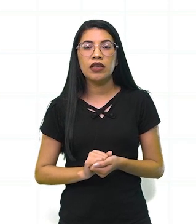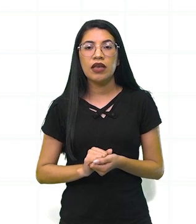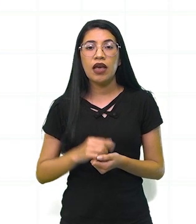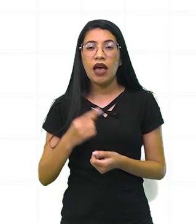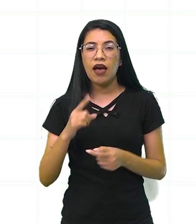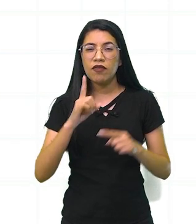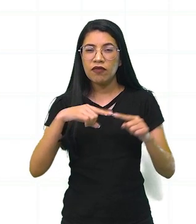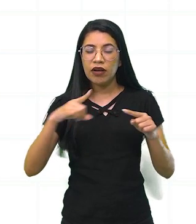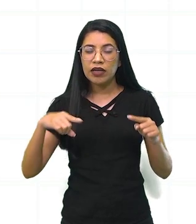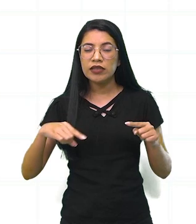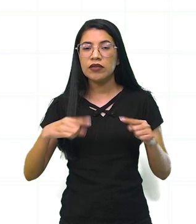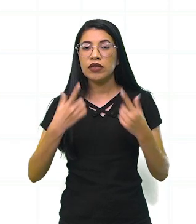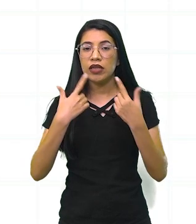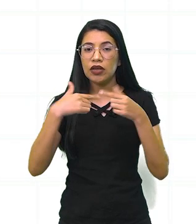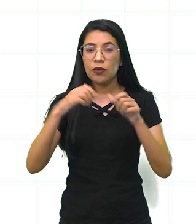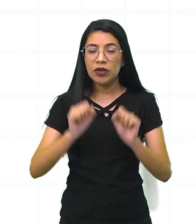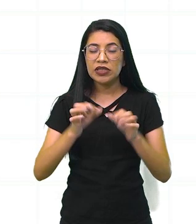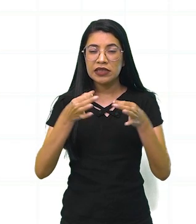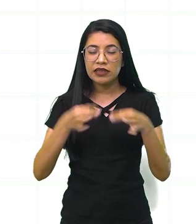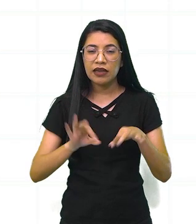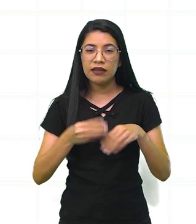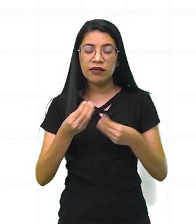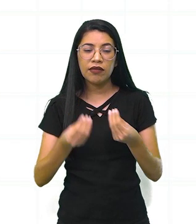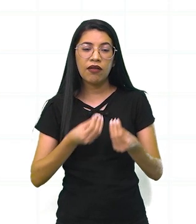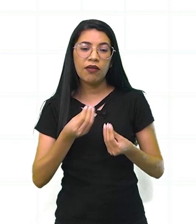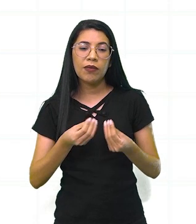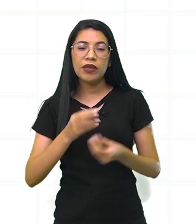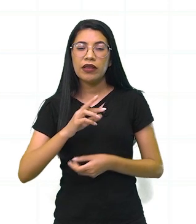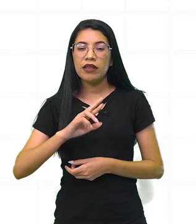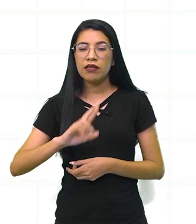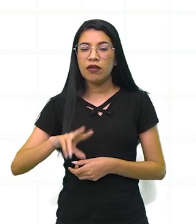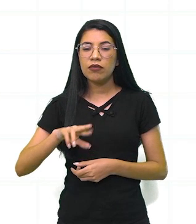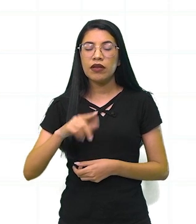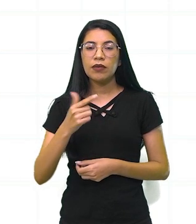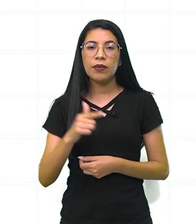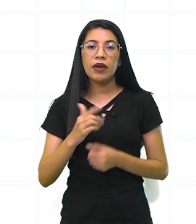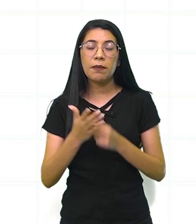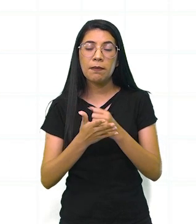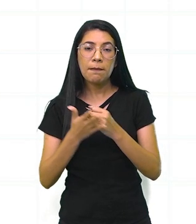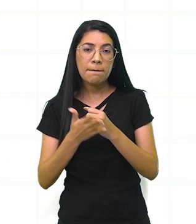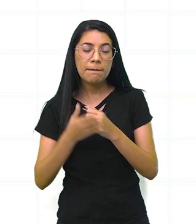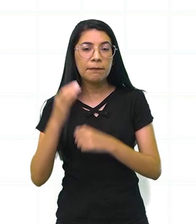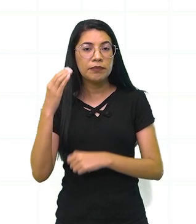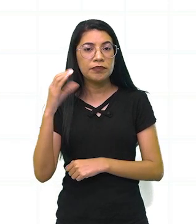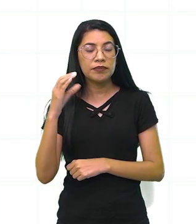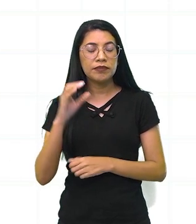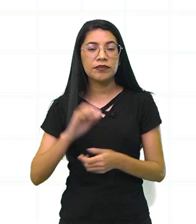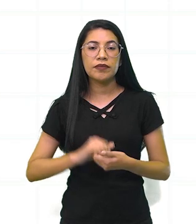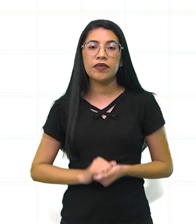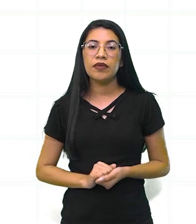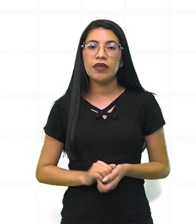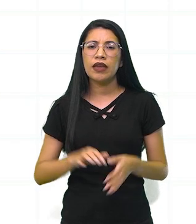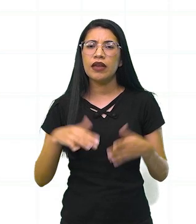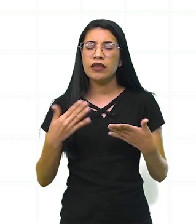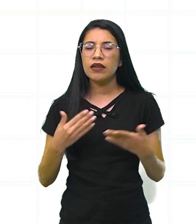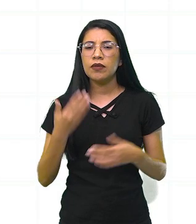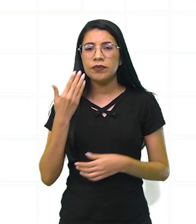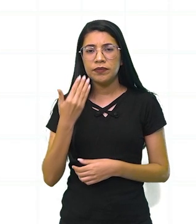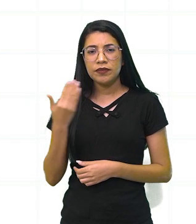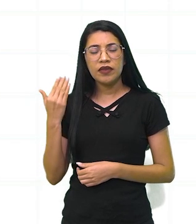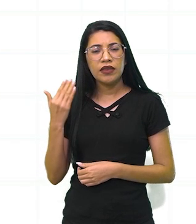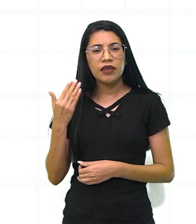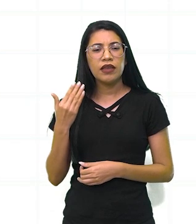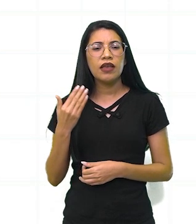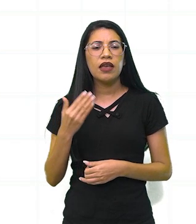linguística como correta não conta com respaldo científico então será que essa informação ela é